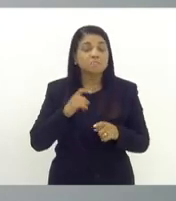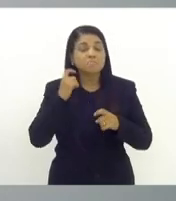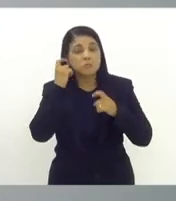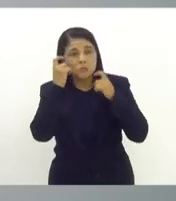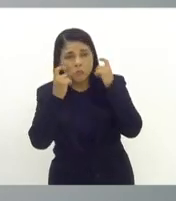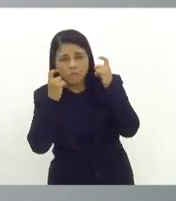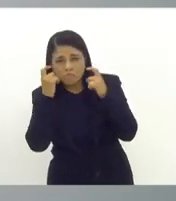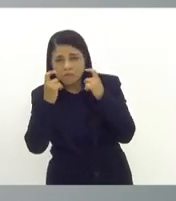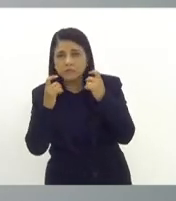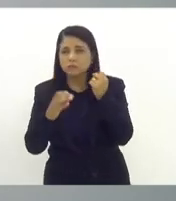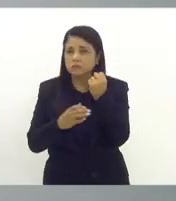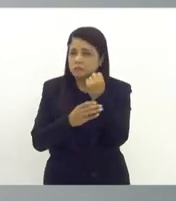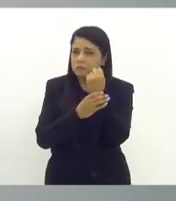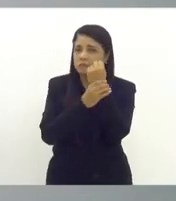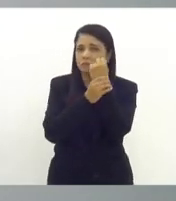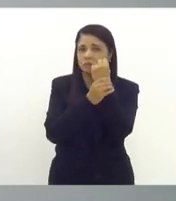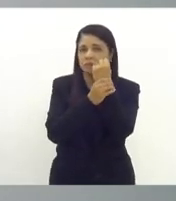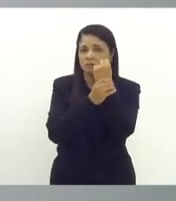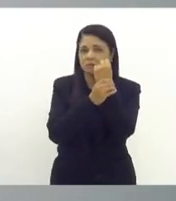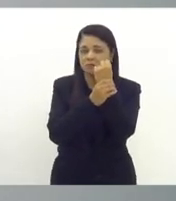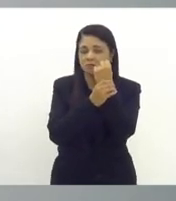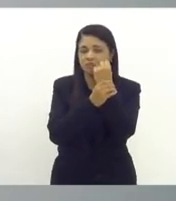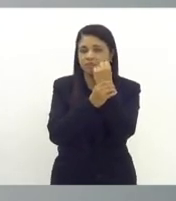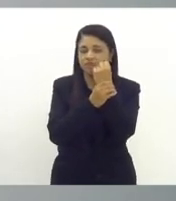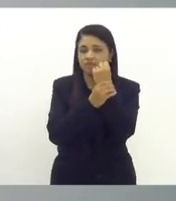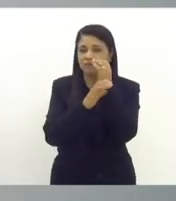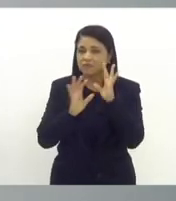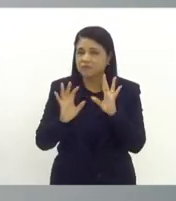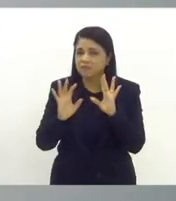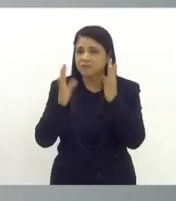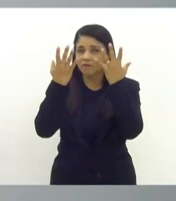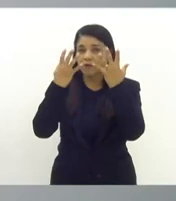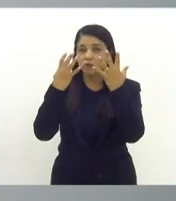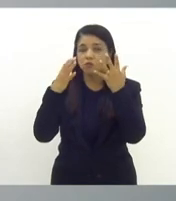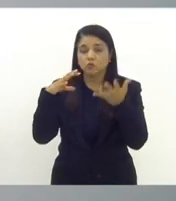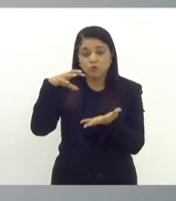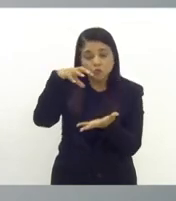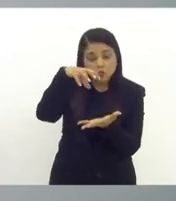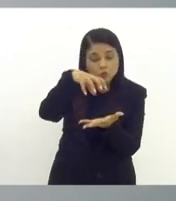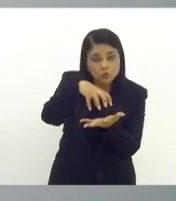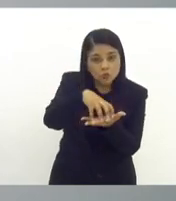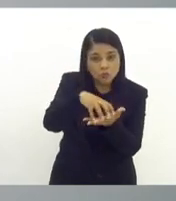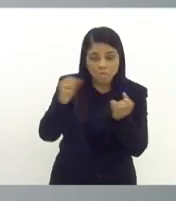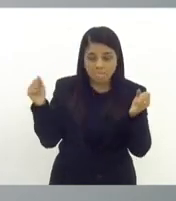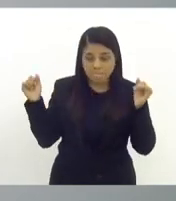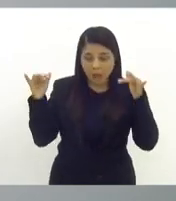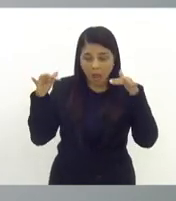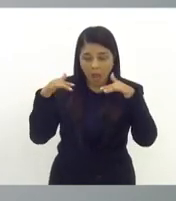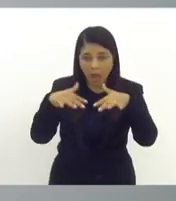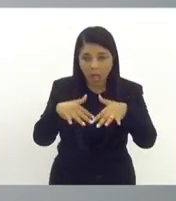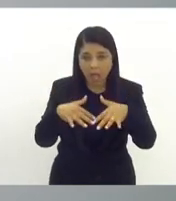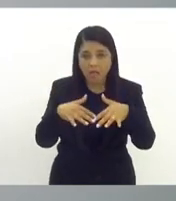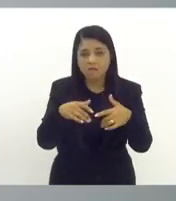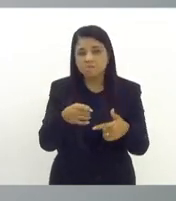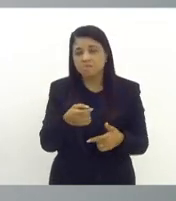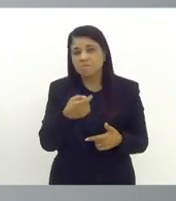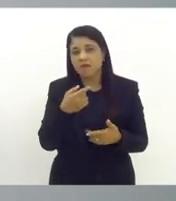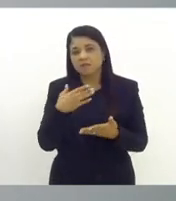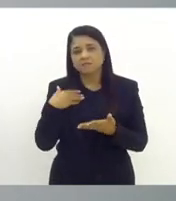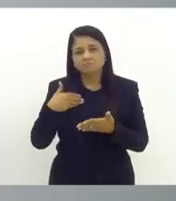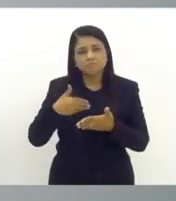preocupação com a segurança nesses grandes eventos envolvendo concentração de pessoas mais recentes aí podemos ver